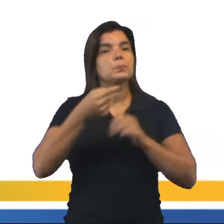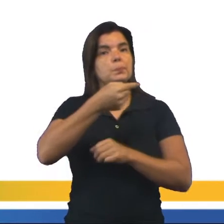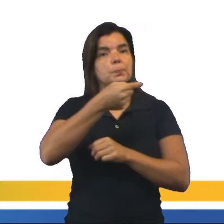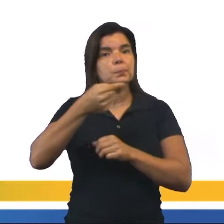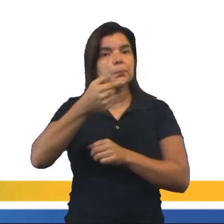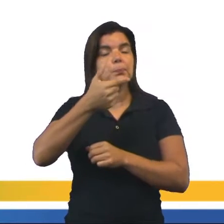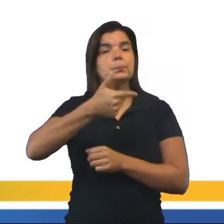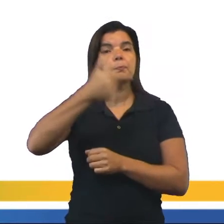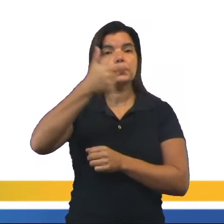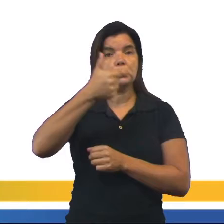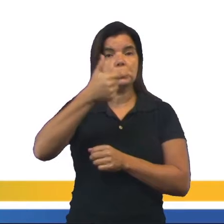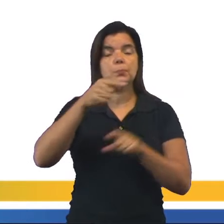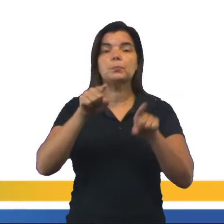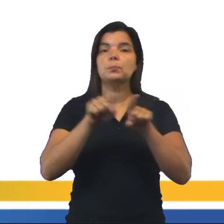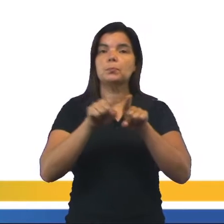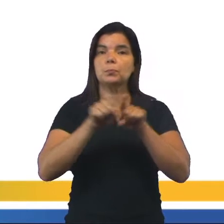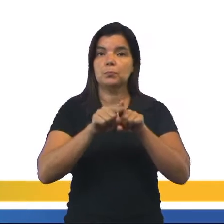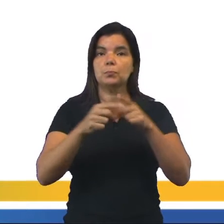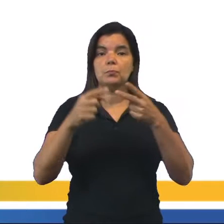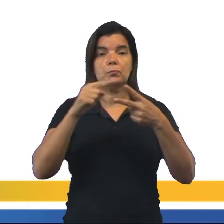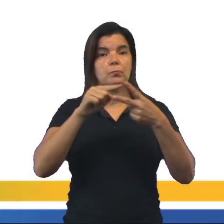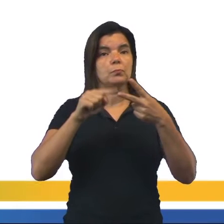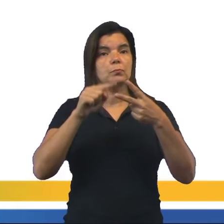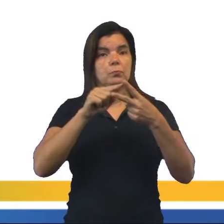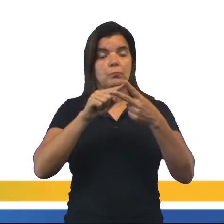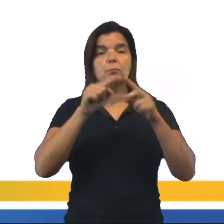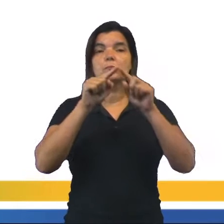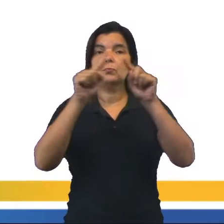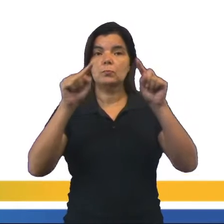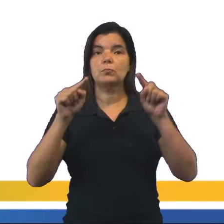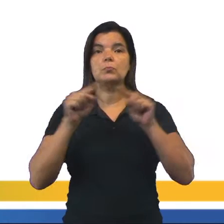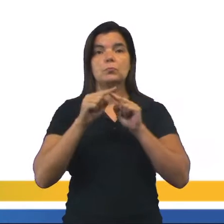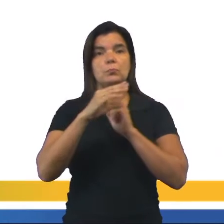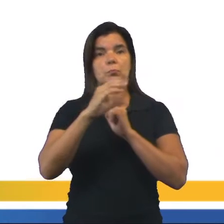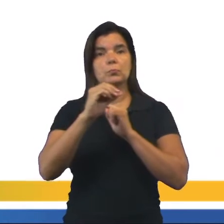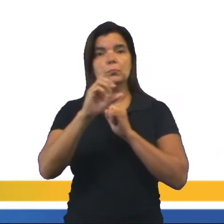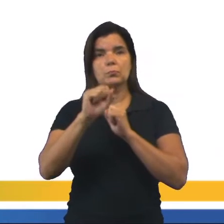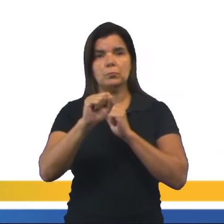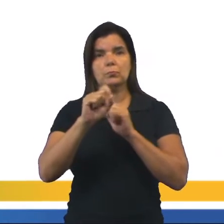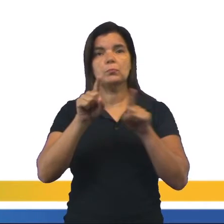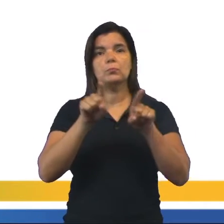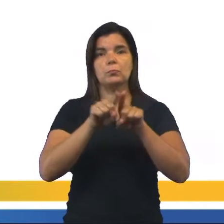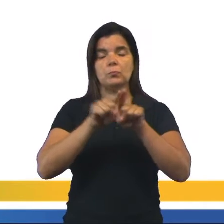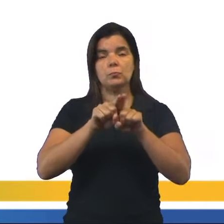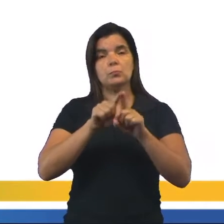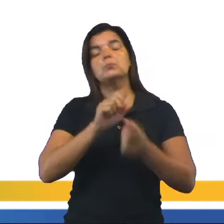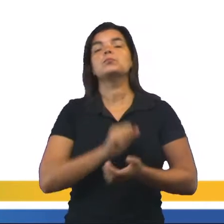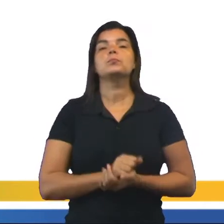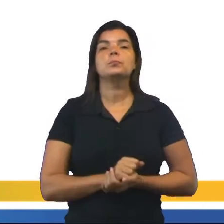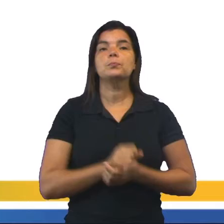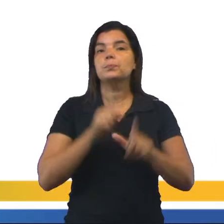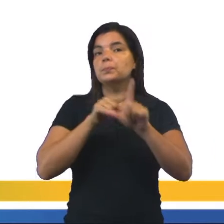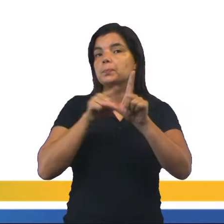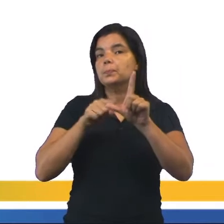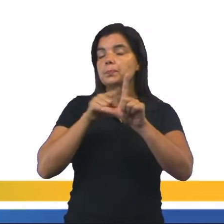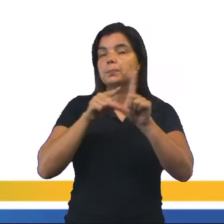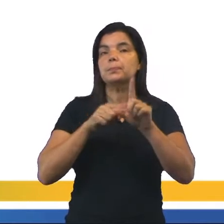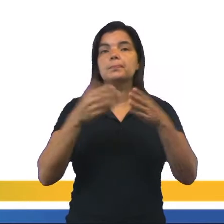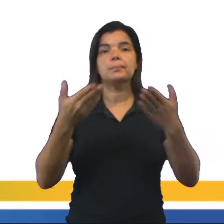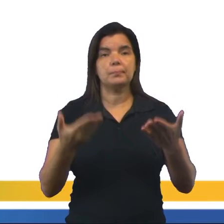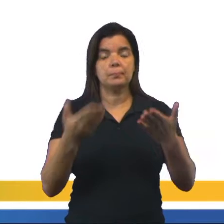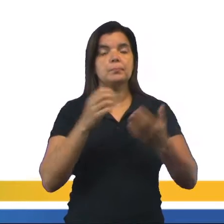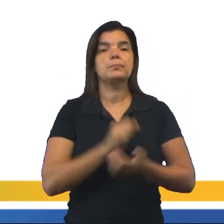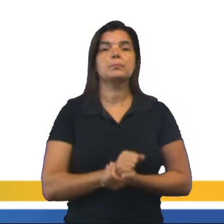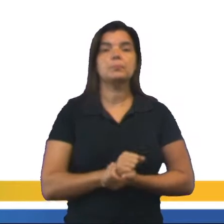menos o dobro do produto desses dois lados, pelo cosseno do ângulo entre eles.